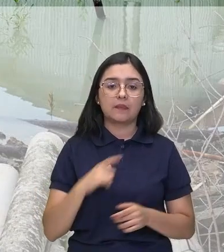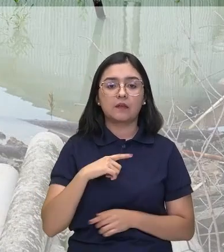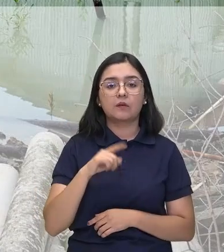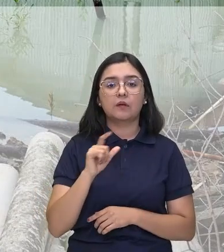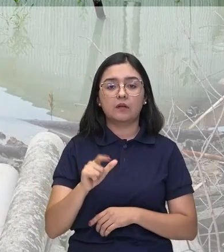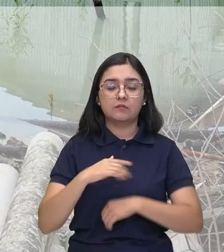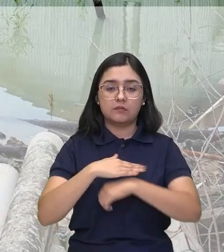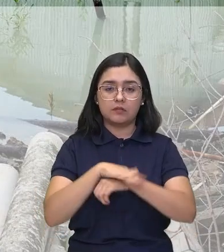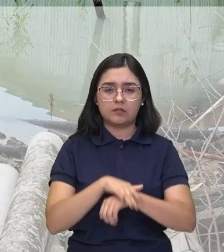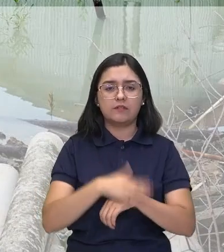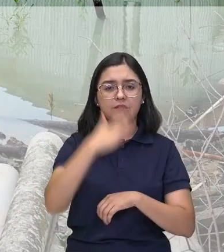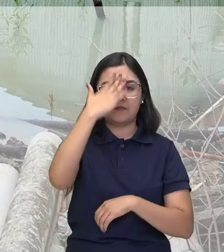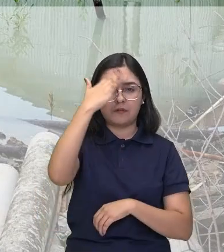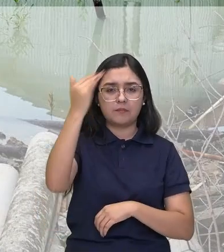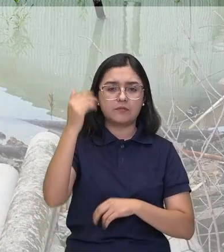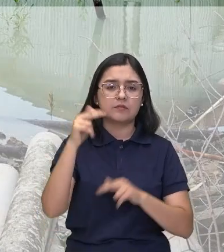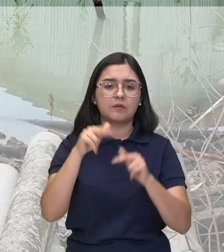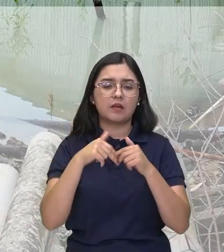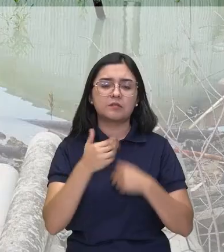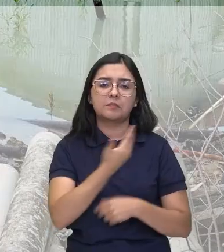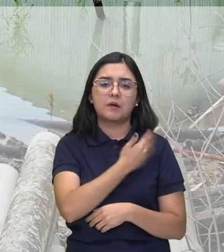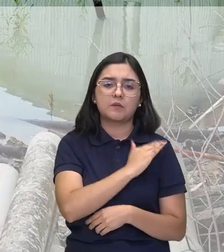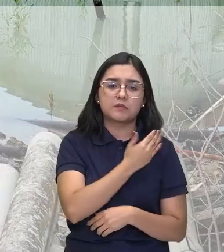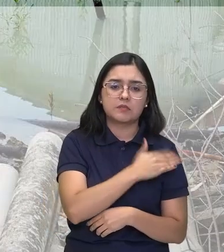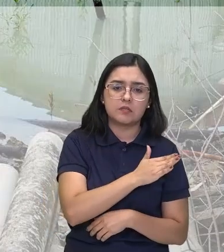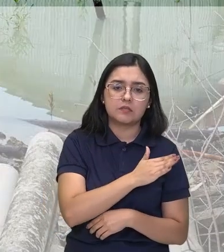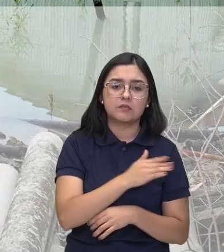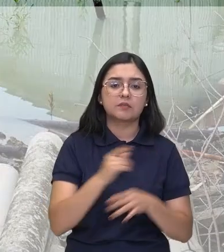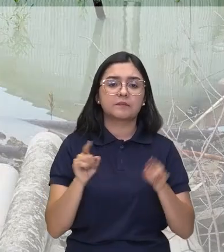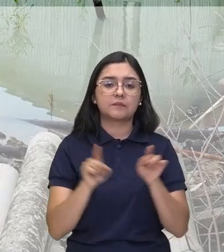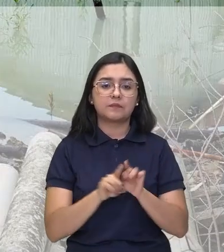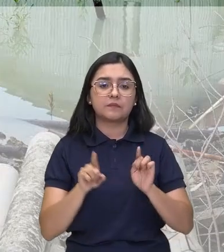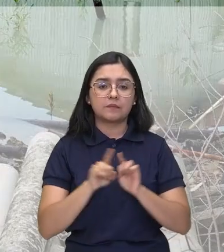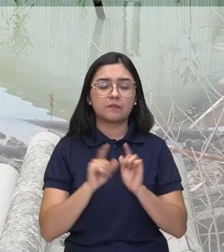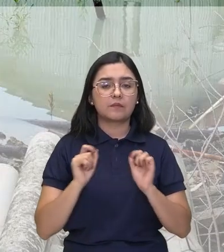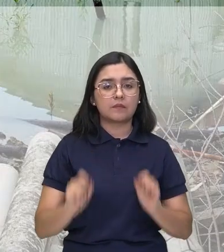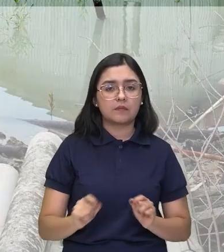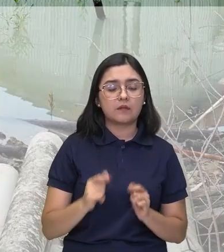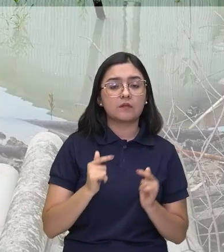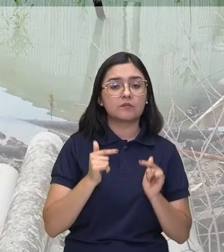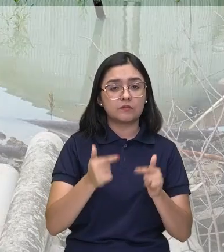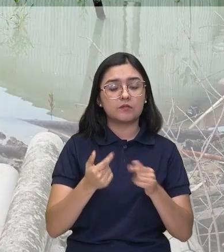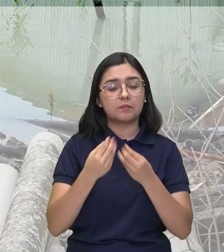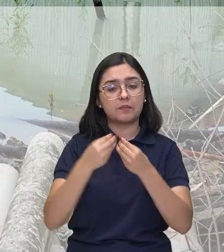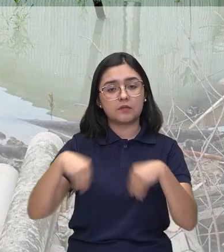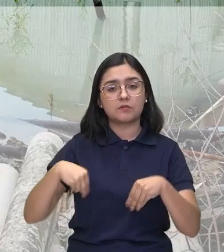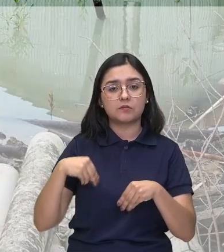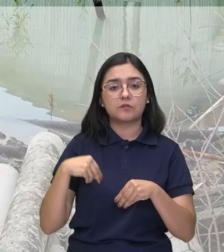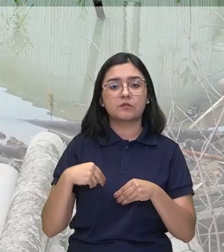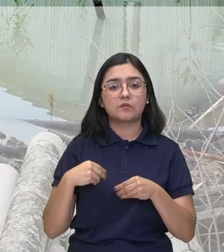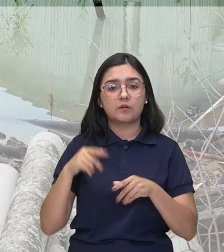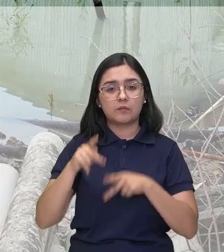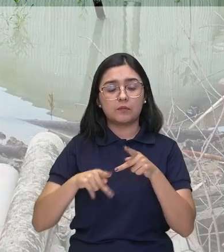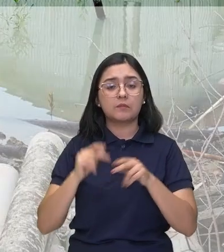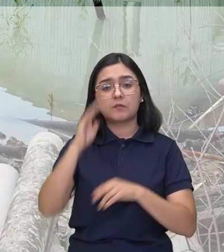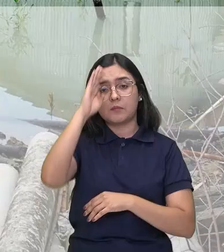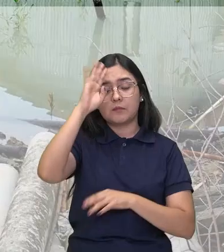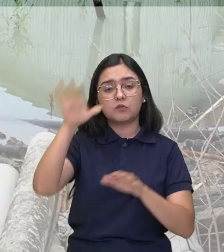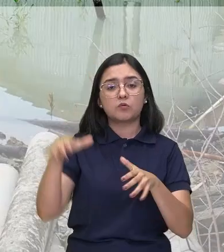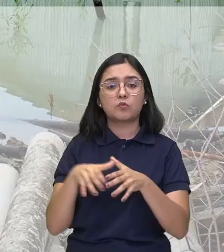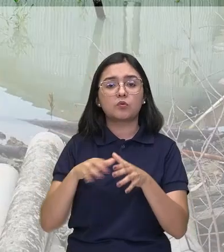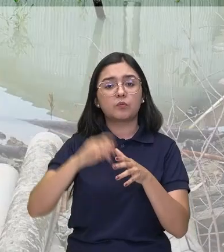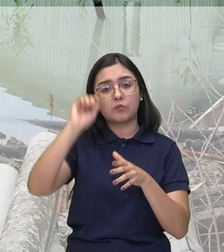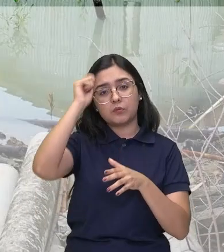ele é muito conhecido devido à questão de preconceito, ações que prejudicam determinadas populações, principalmente a população negra e